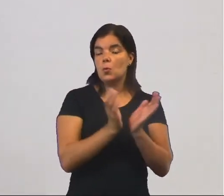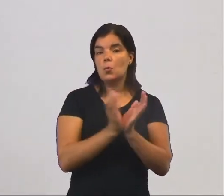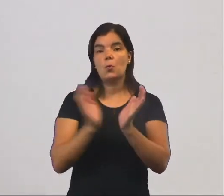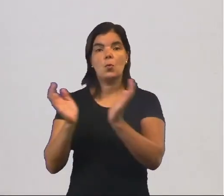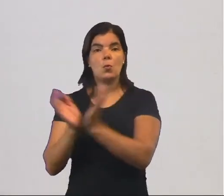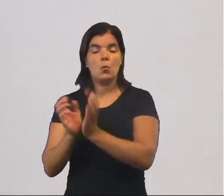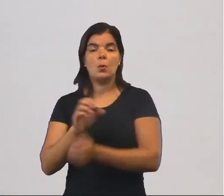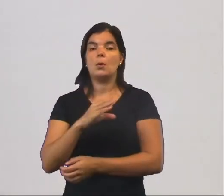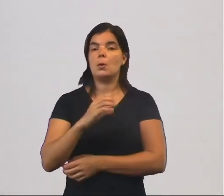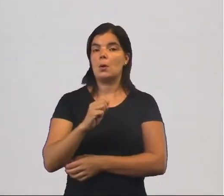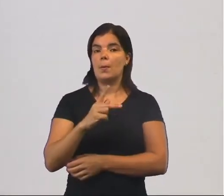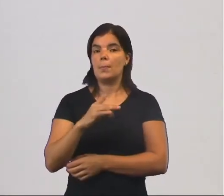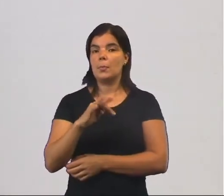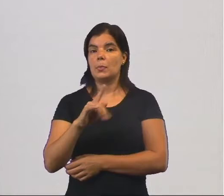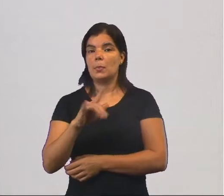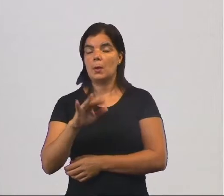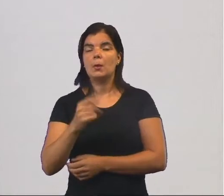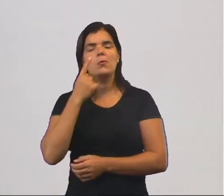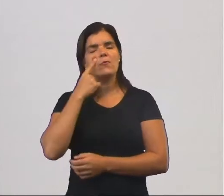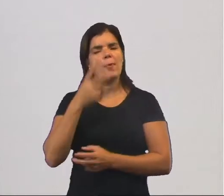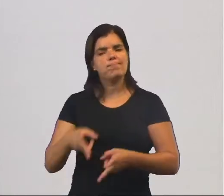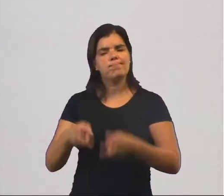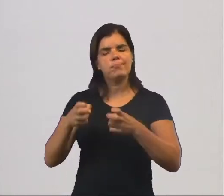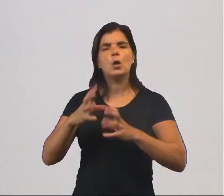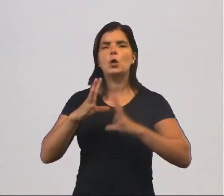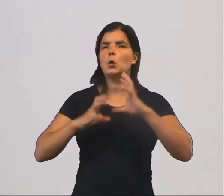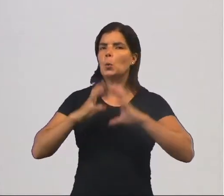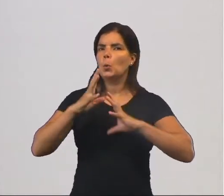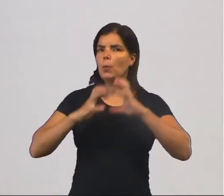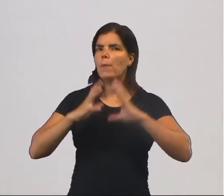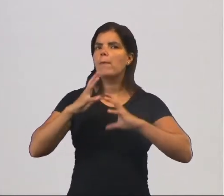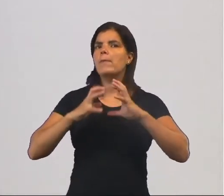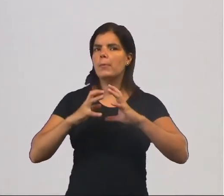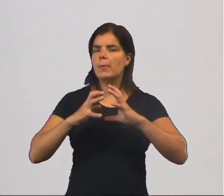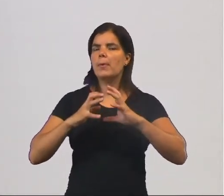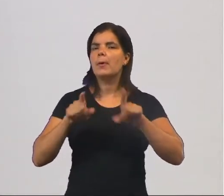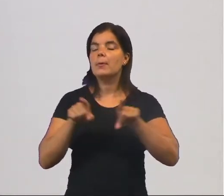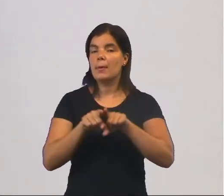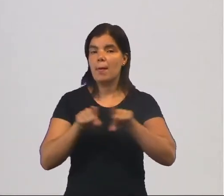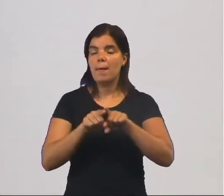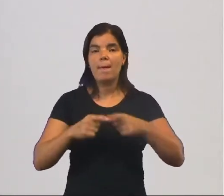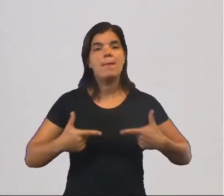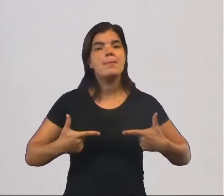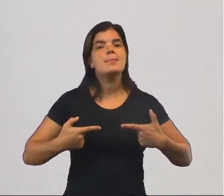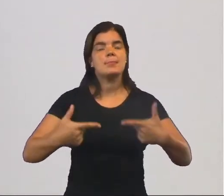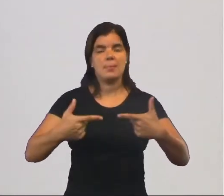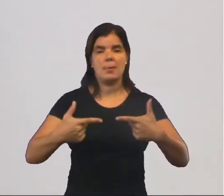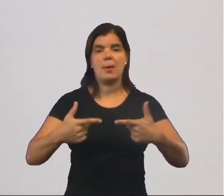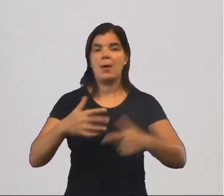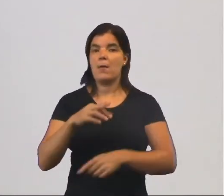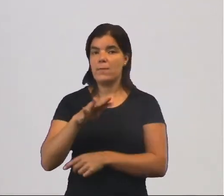e capitalistas. Então a gente vê o conflito, a marca da Guerra Fria nessa